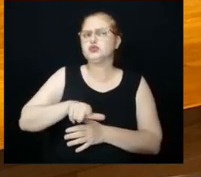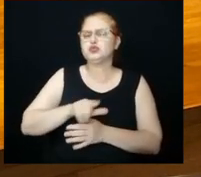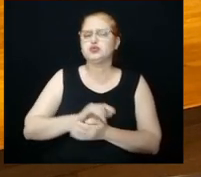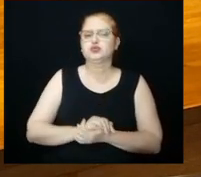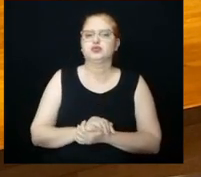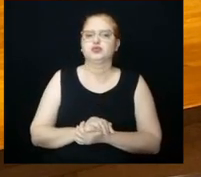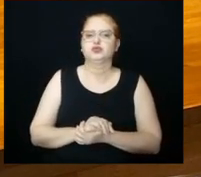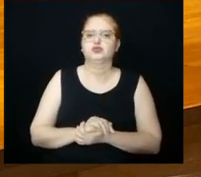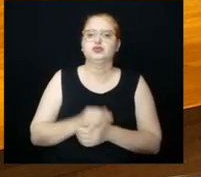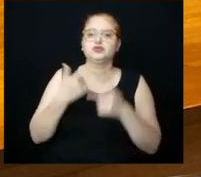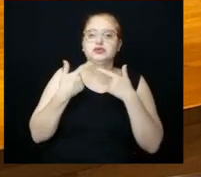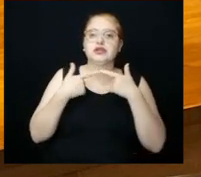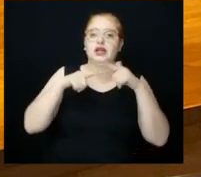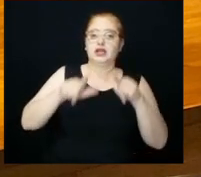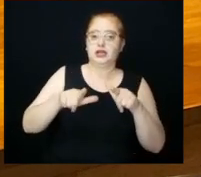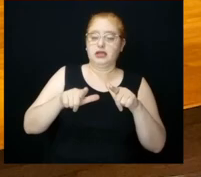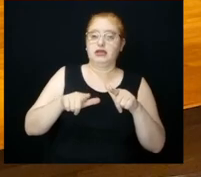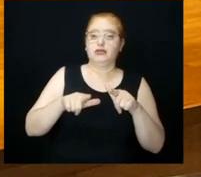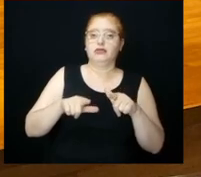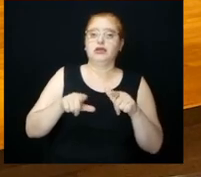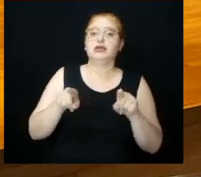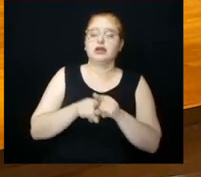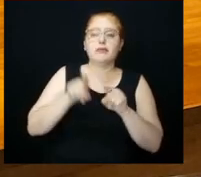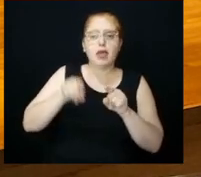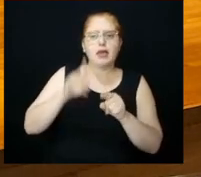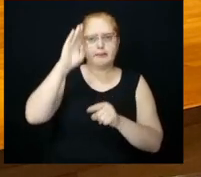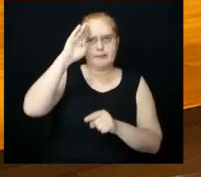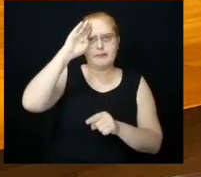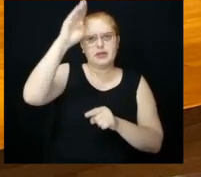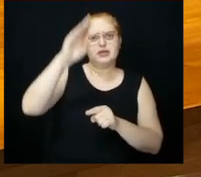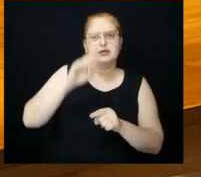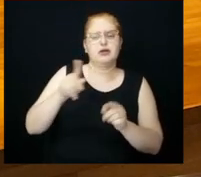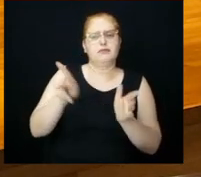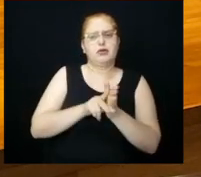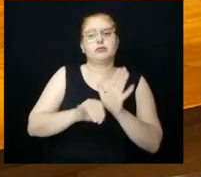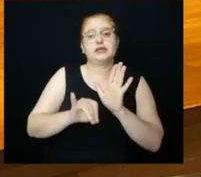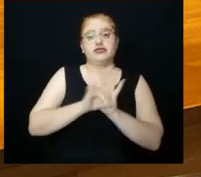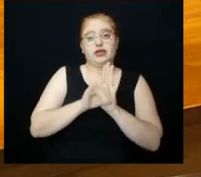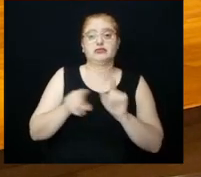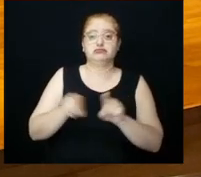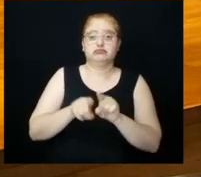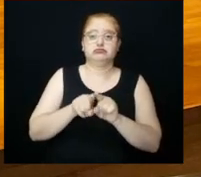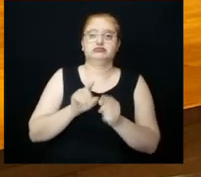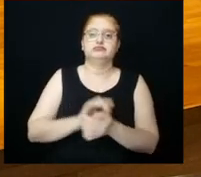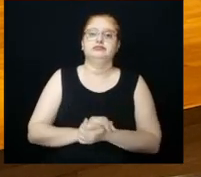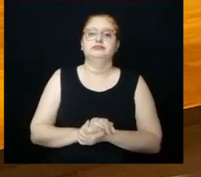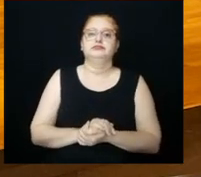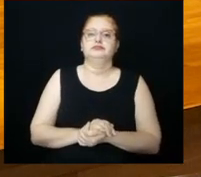línguas, né, essas línguas como línguas principais, línguas identitárias também.